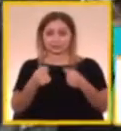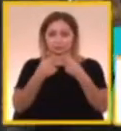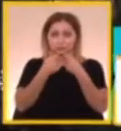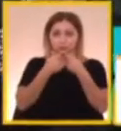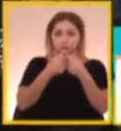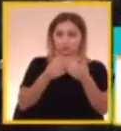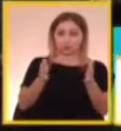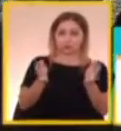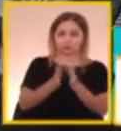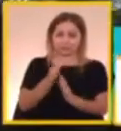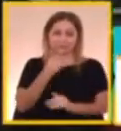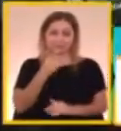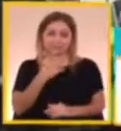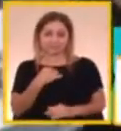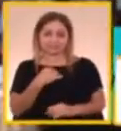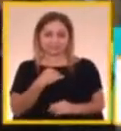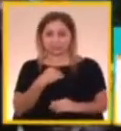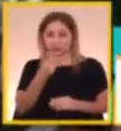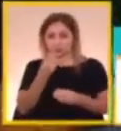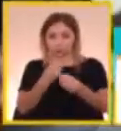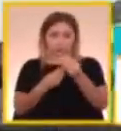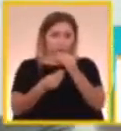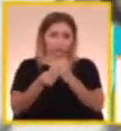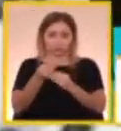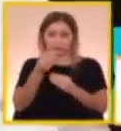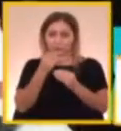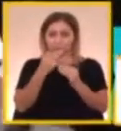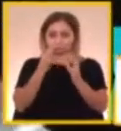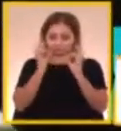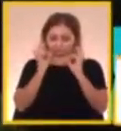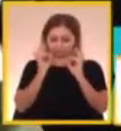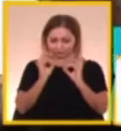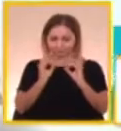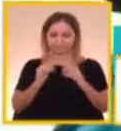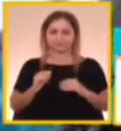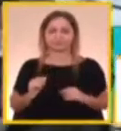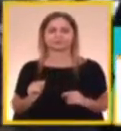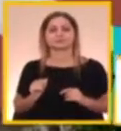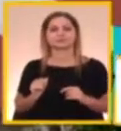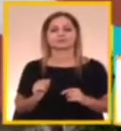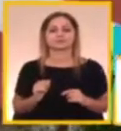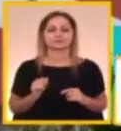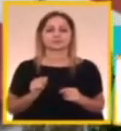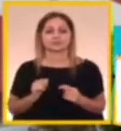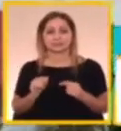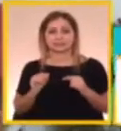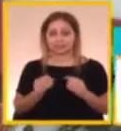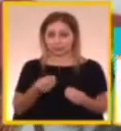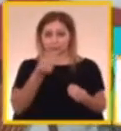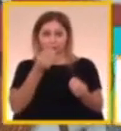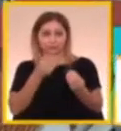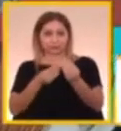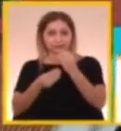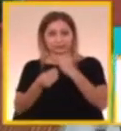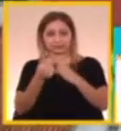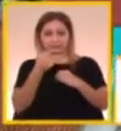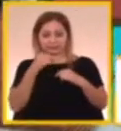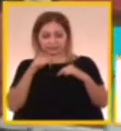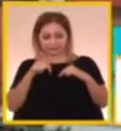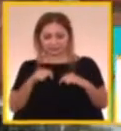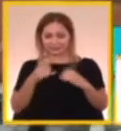gente diz: a comidinha aqui é de primeira. É a comer que eu